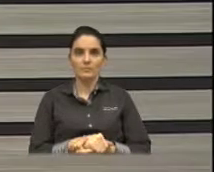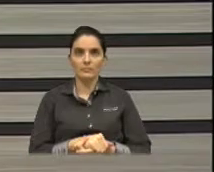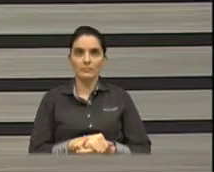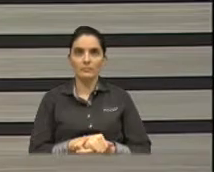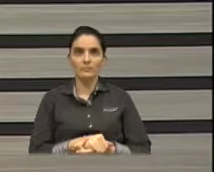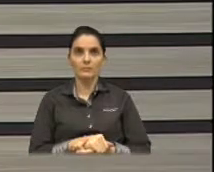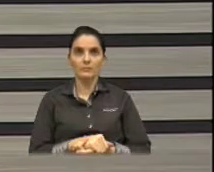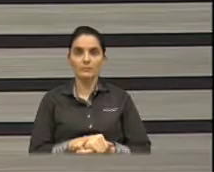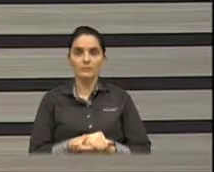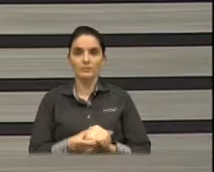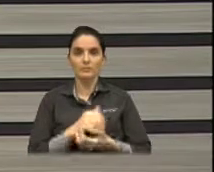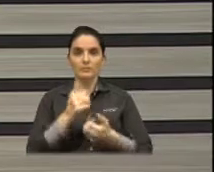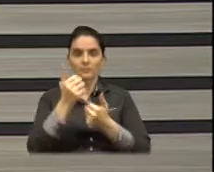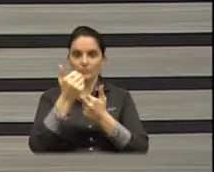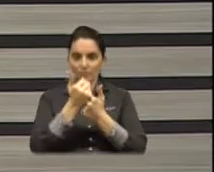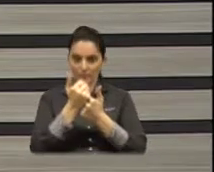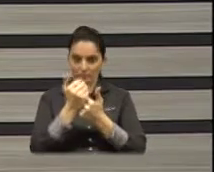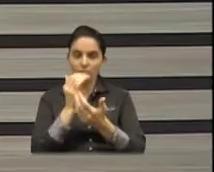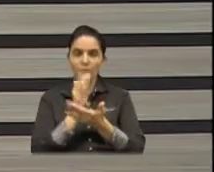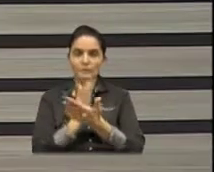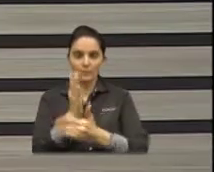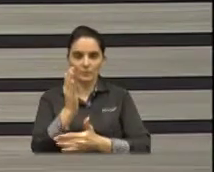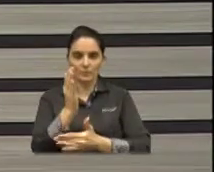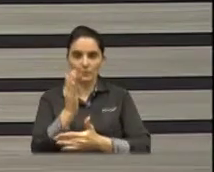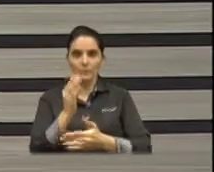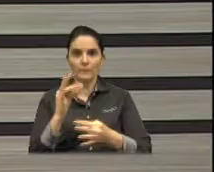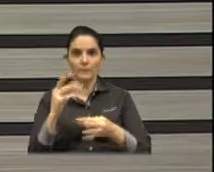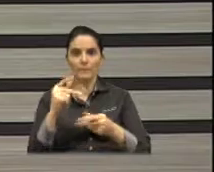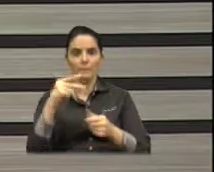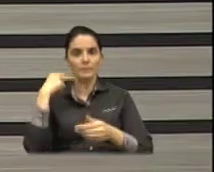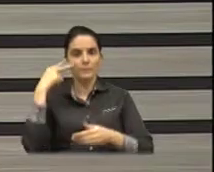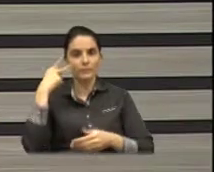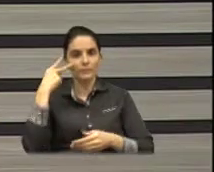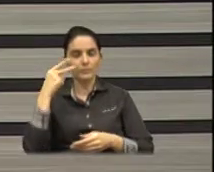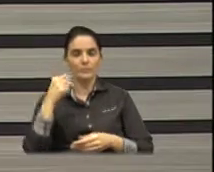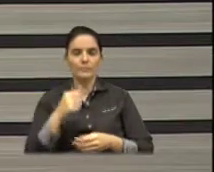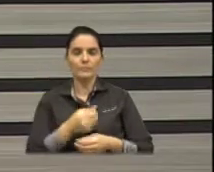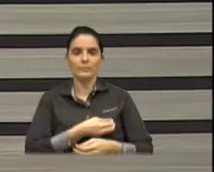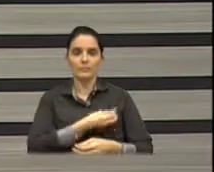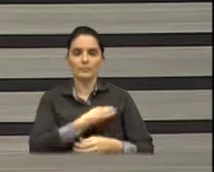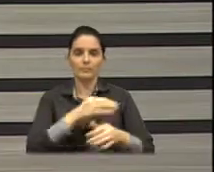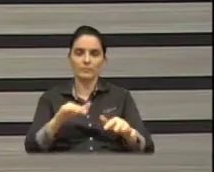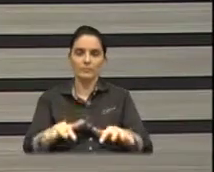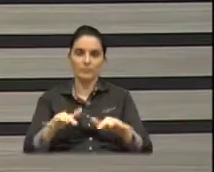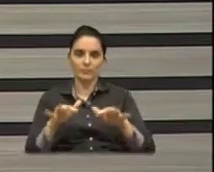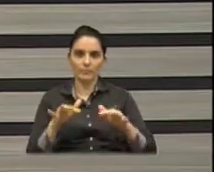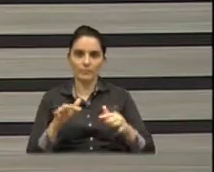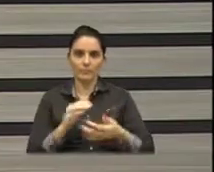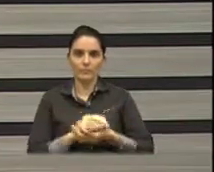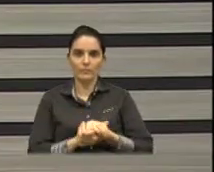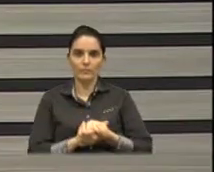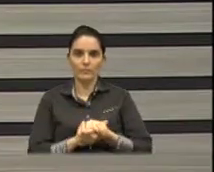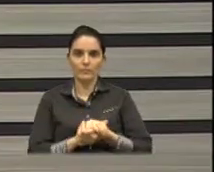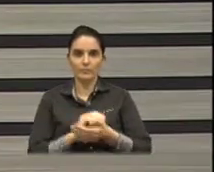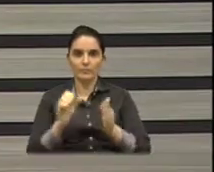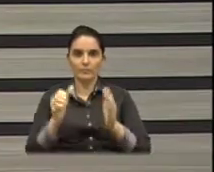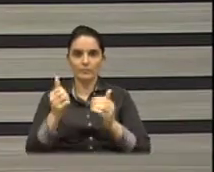E o substitutivo foi aprovado por todos os vereadores presentes no plenário. Uma vez